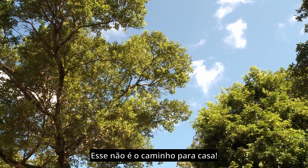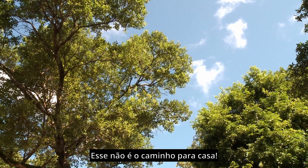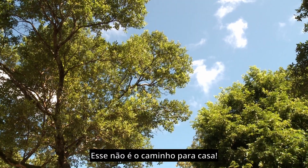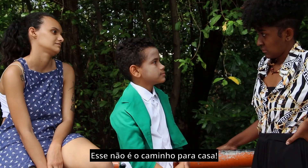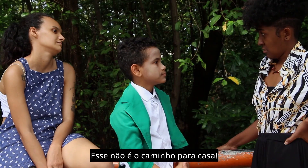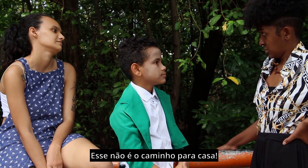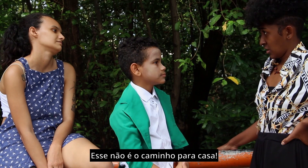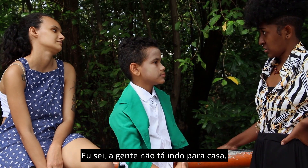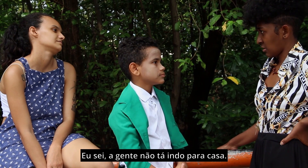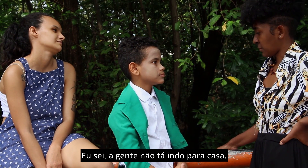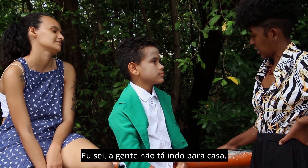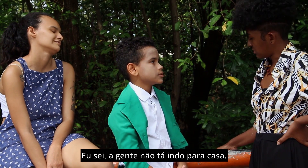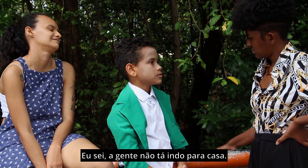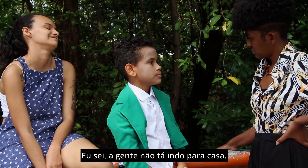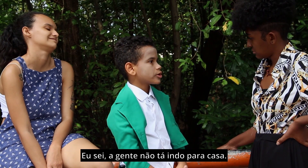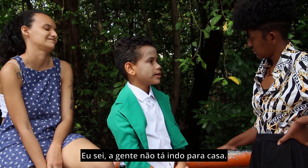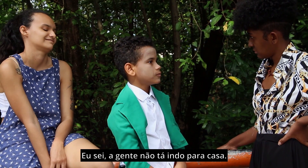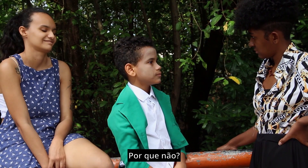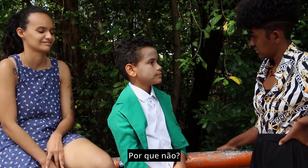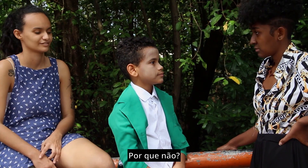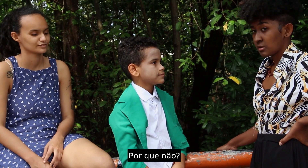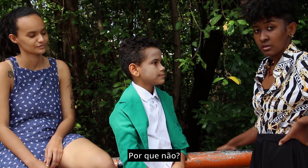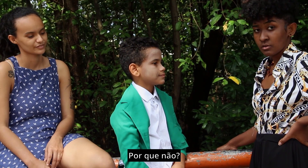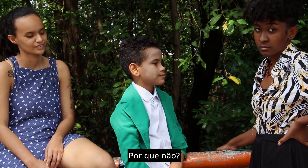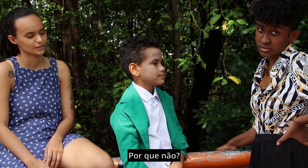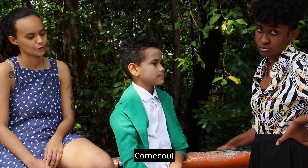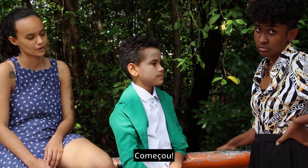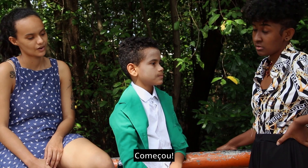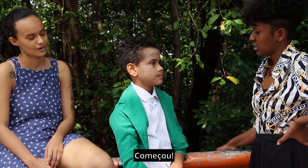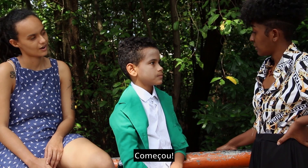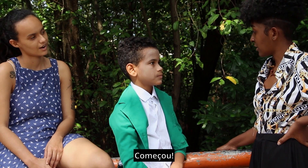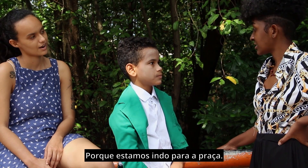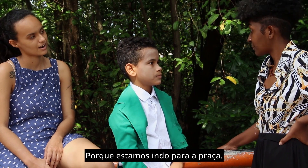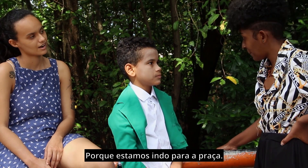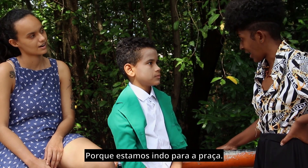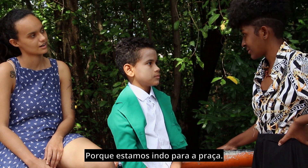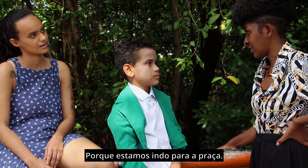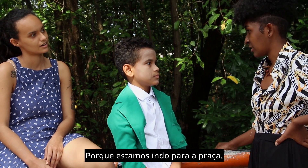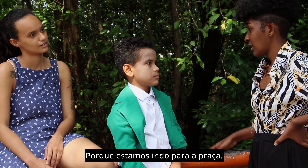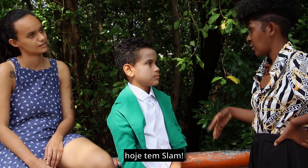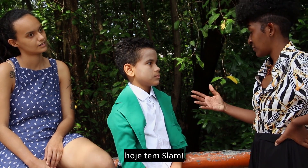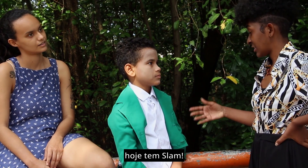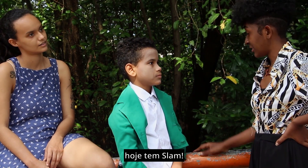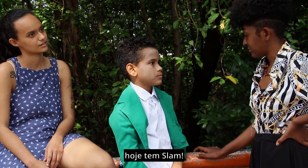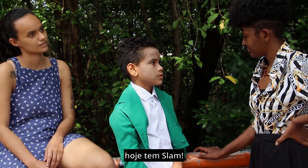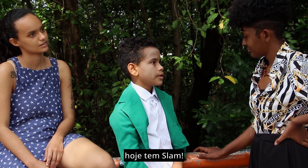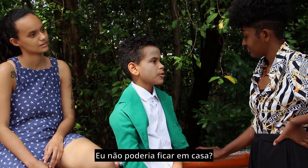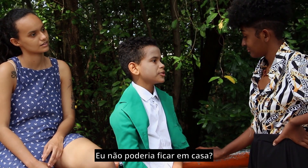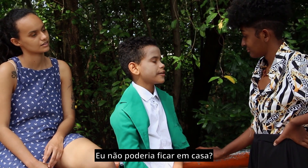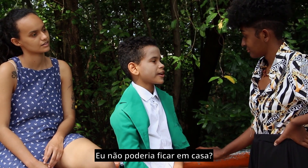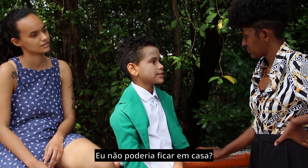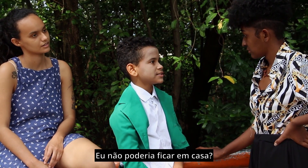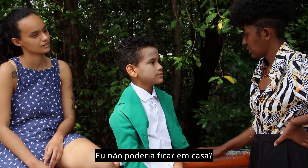Esse não é o caminho para casa. Eu sei, a gente não tá indo pra casa. Por que não? Começou. Porque estamos indo pra praça. Tá? Hoje tem